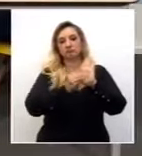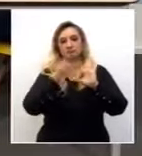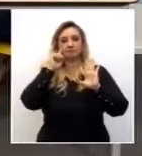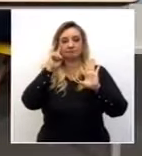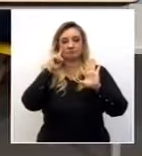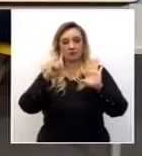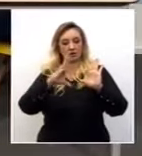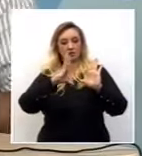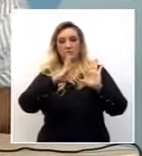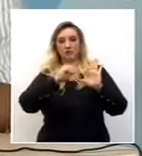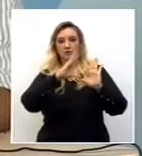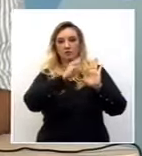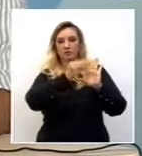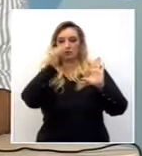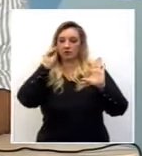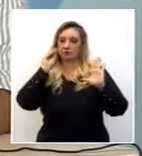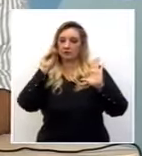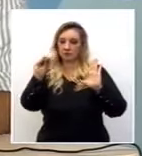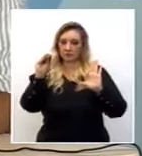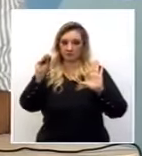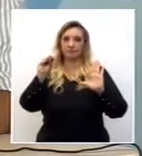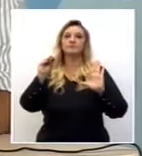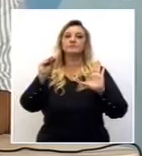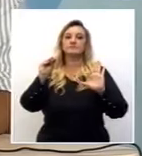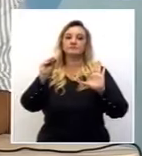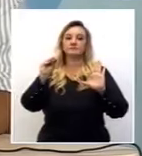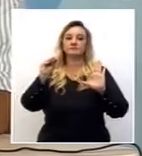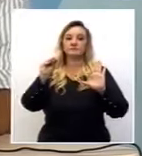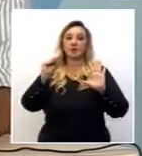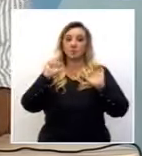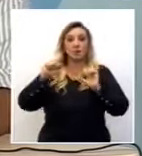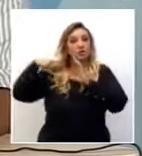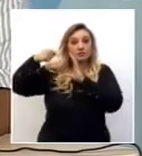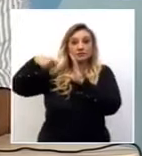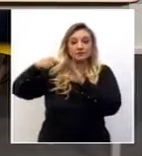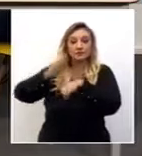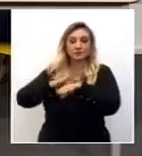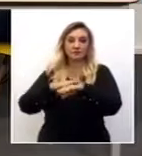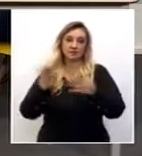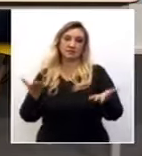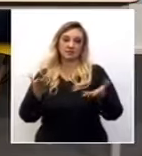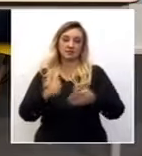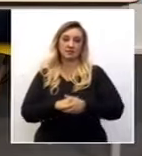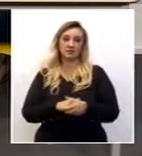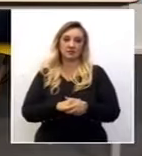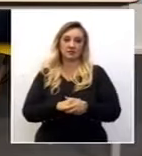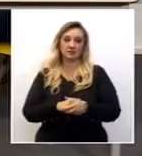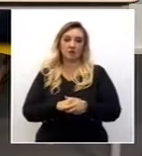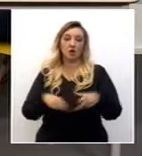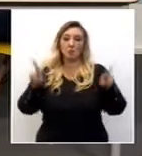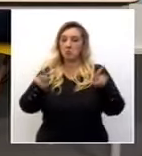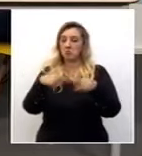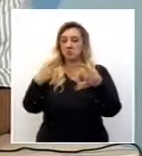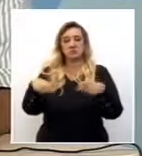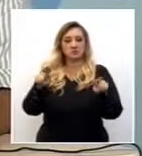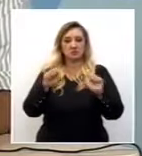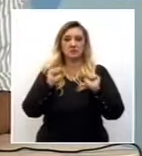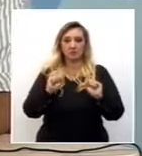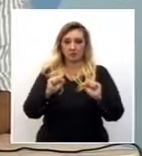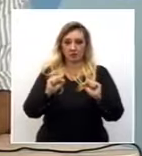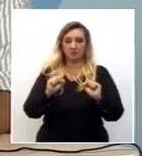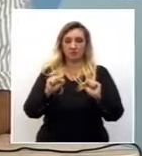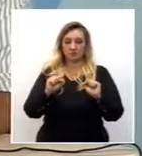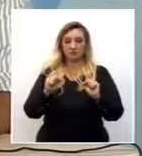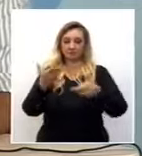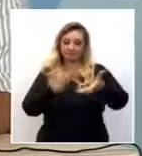retirar uma foto e postar no Padlet. Ele pode gravar um vídeo, um podcast, eles podem interagir